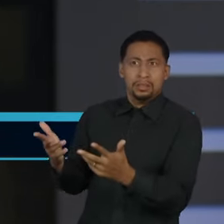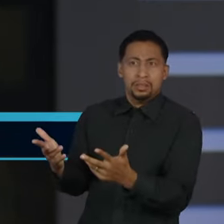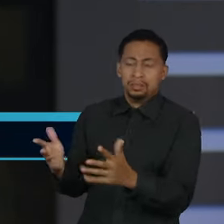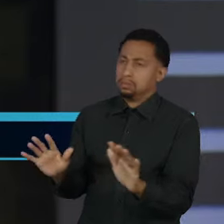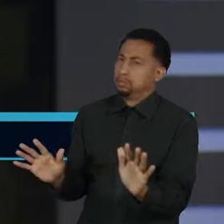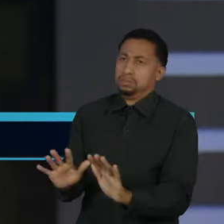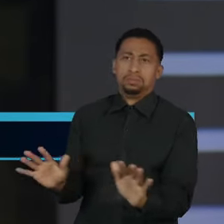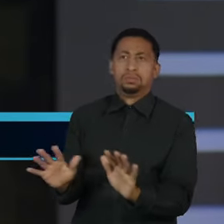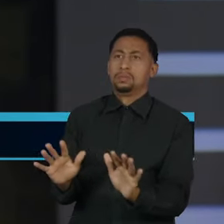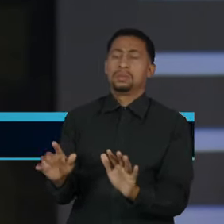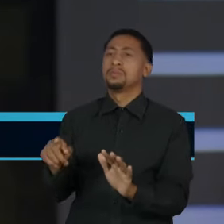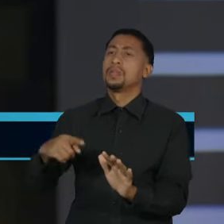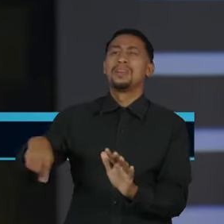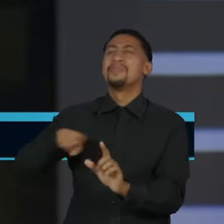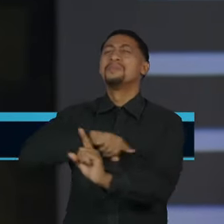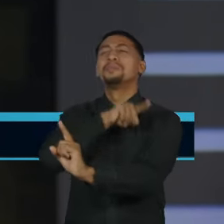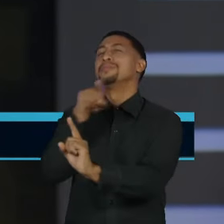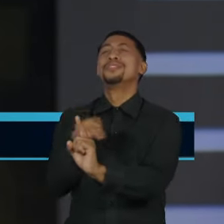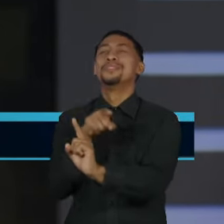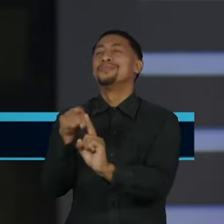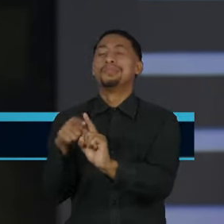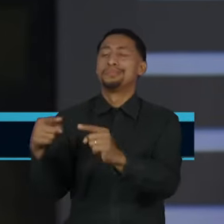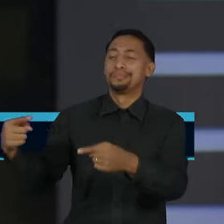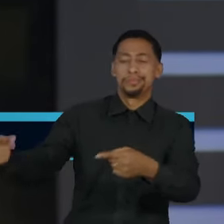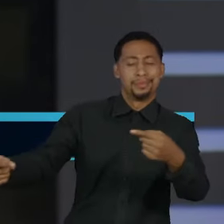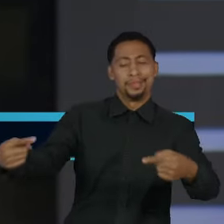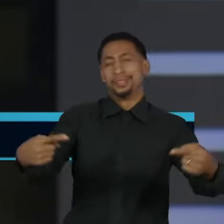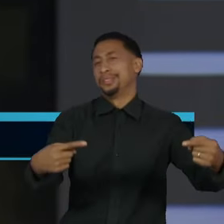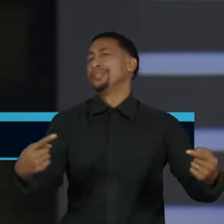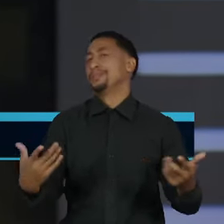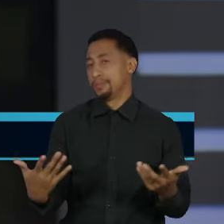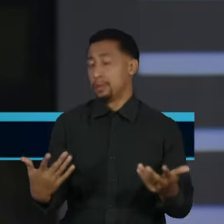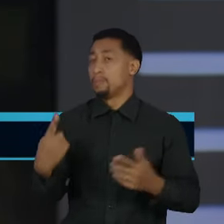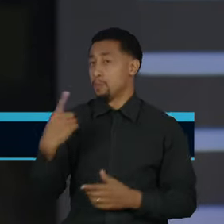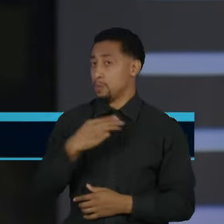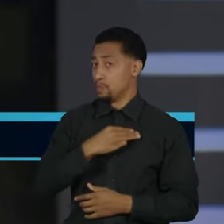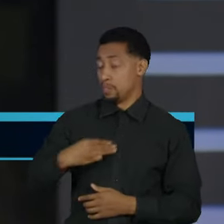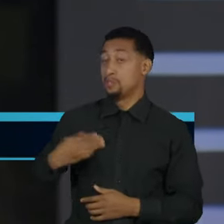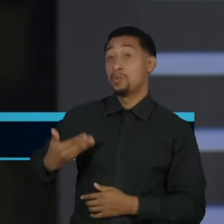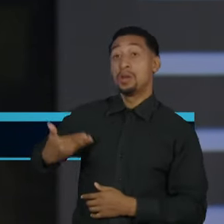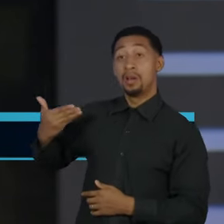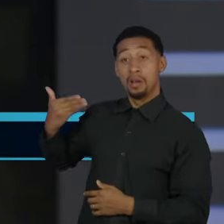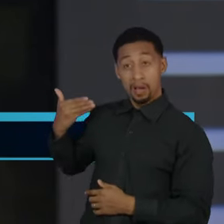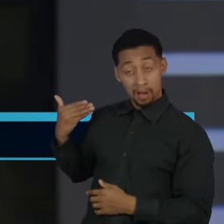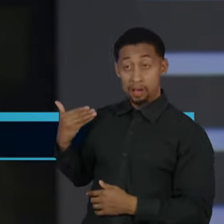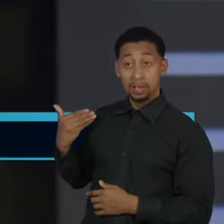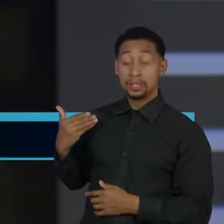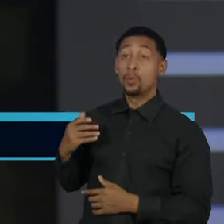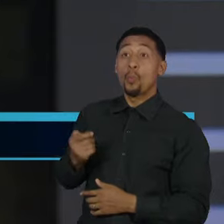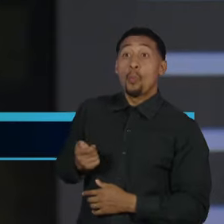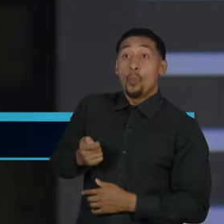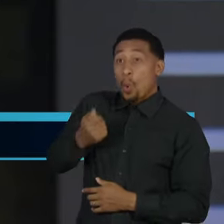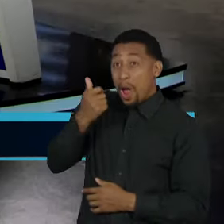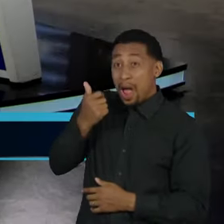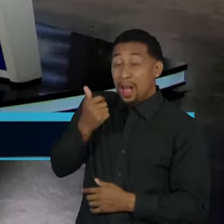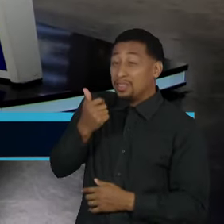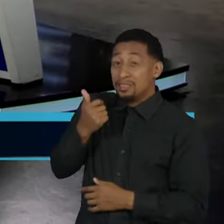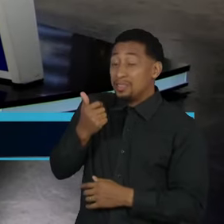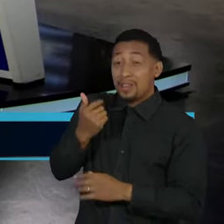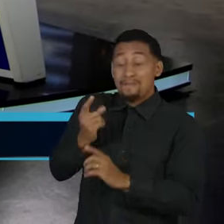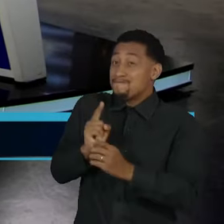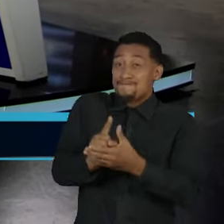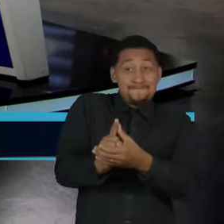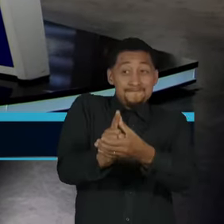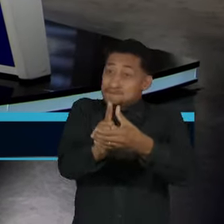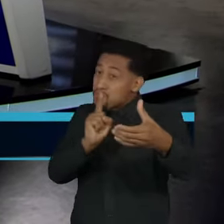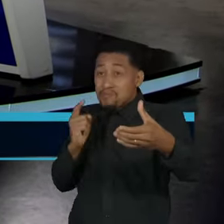sustentação política que o Netanyahu, antes do conflito, estava praticamente fora do governo e condenado pela justiça israelense. E você, Daniel,